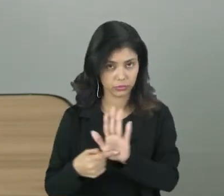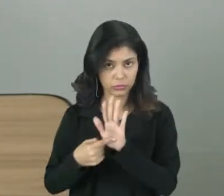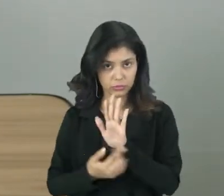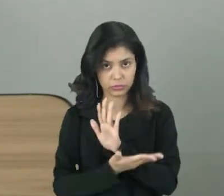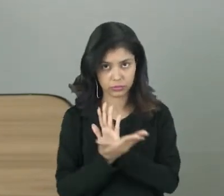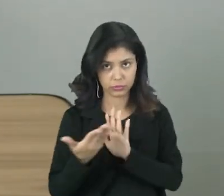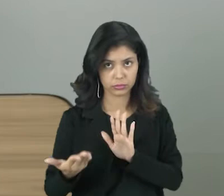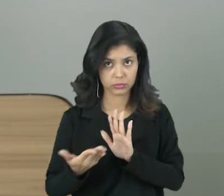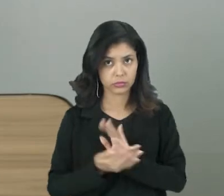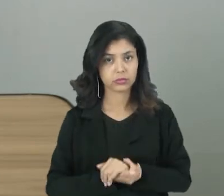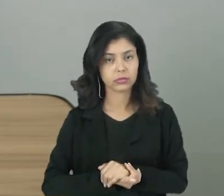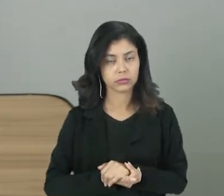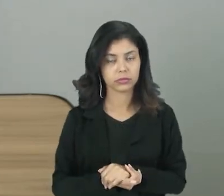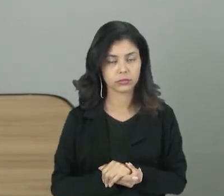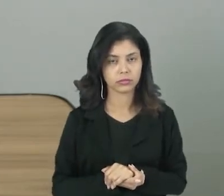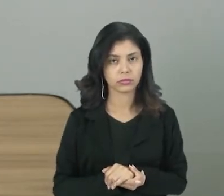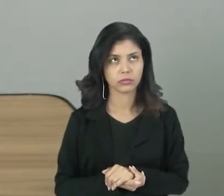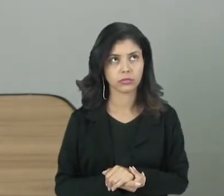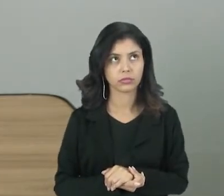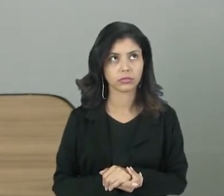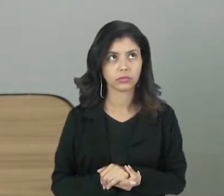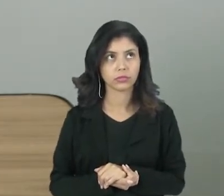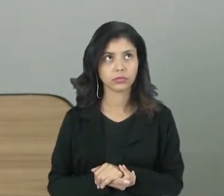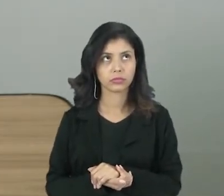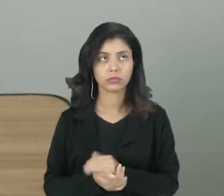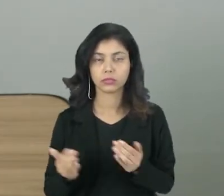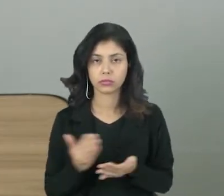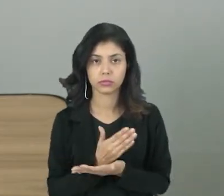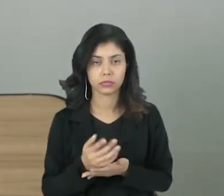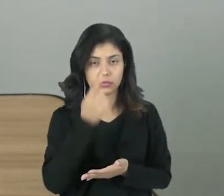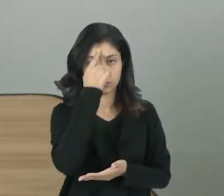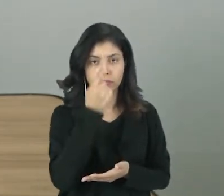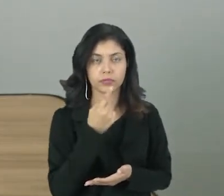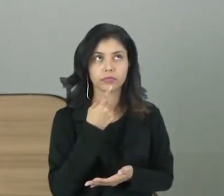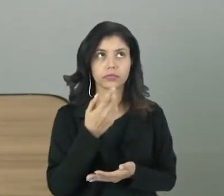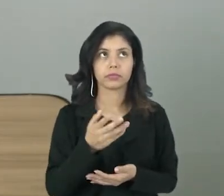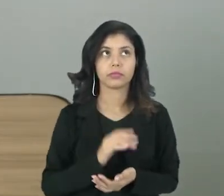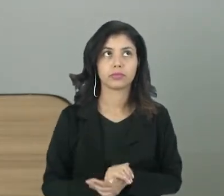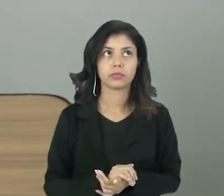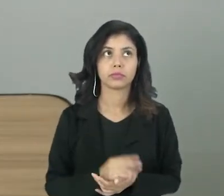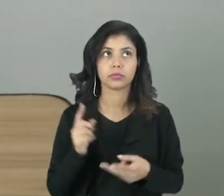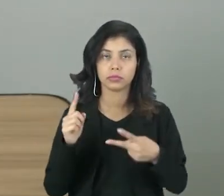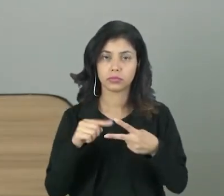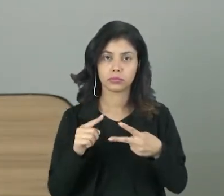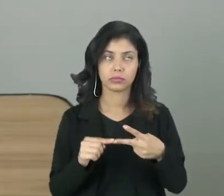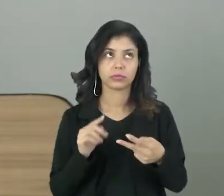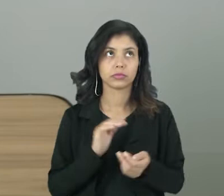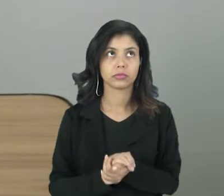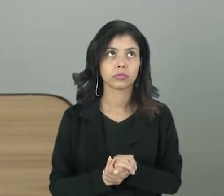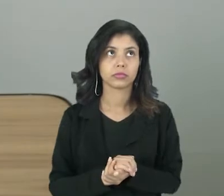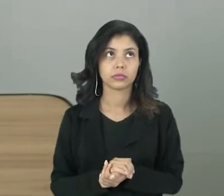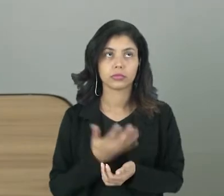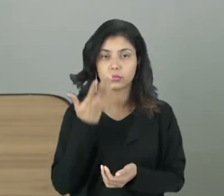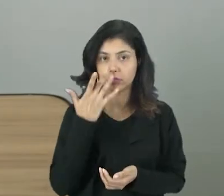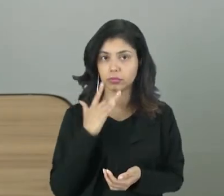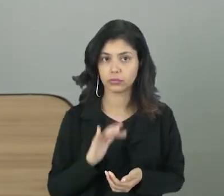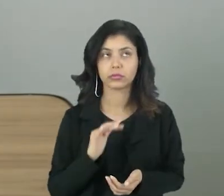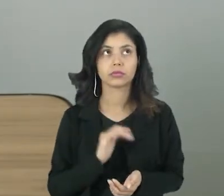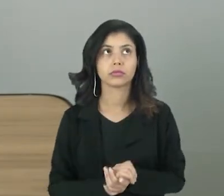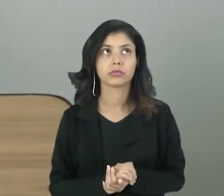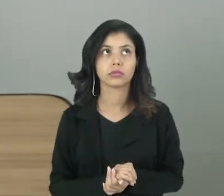vocês assim alguma imagem aqui duas imagens imagens de